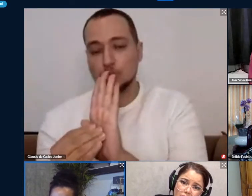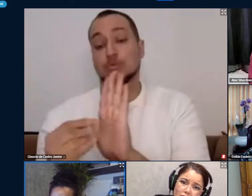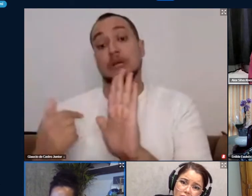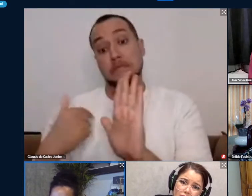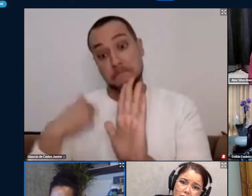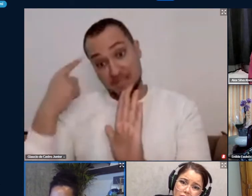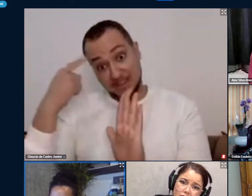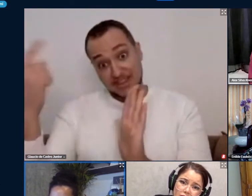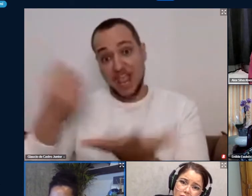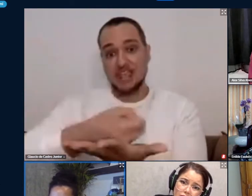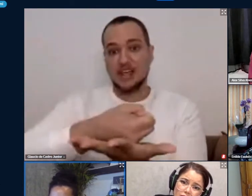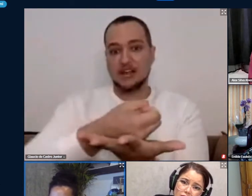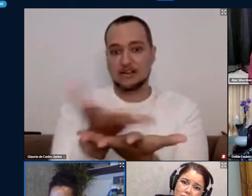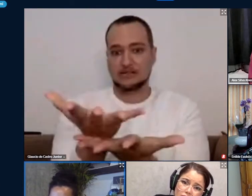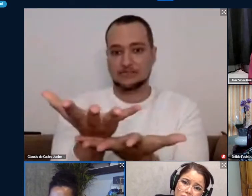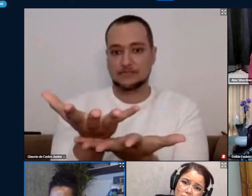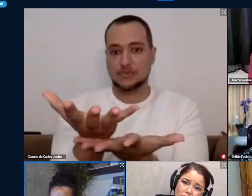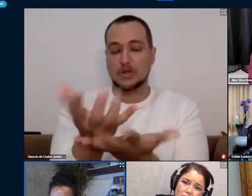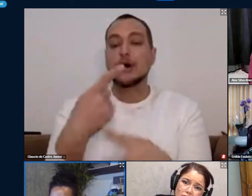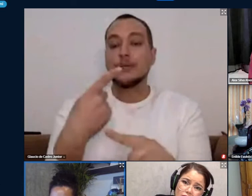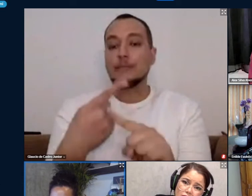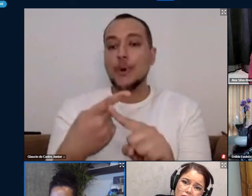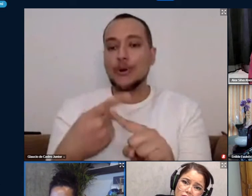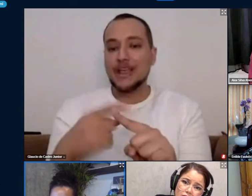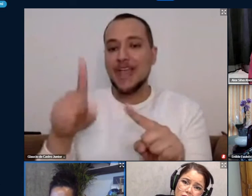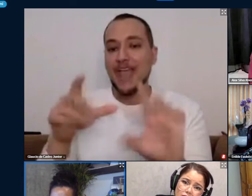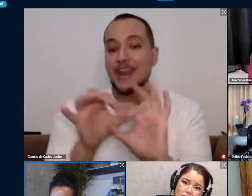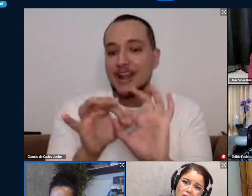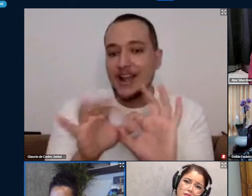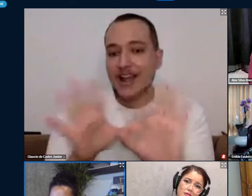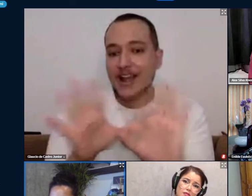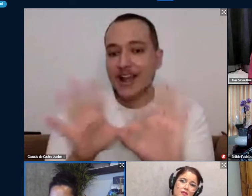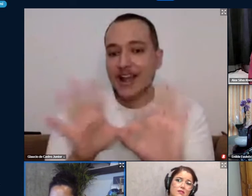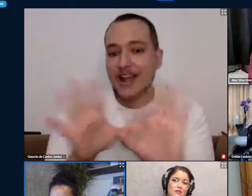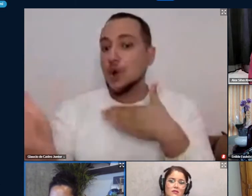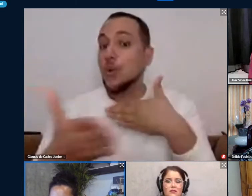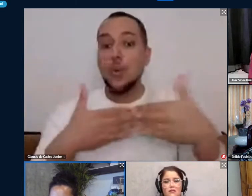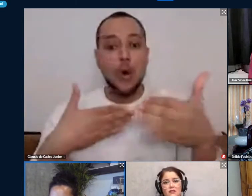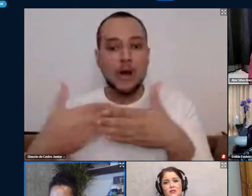mais icônico, né, dentre esses outros que eu te mostrei.